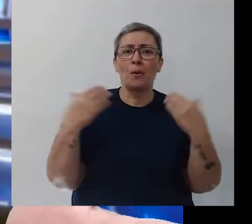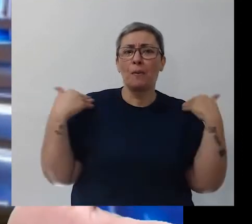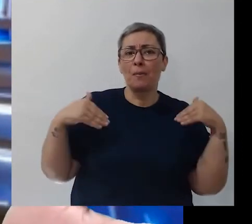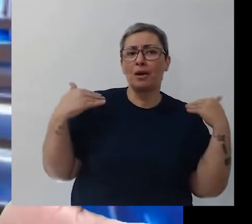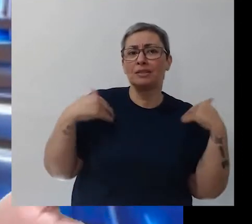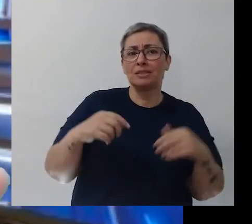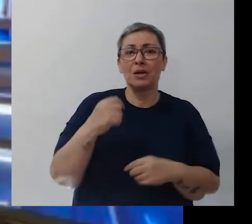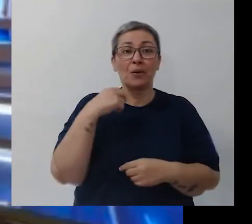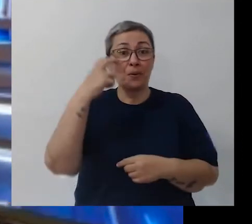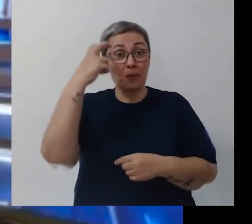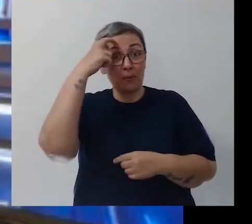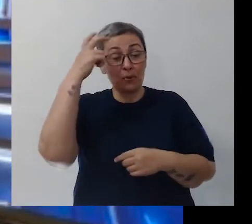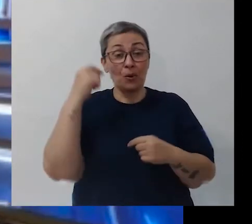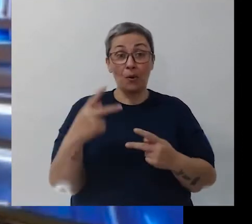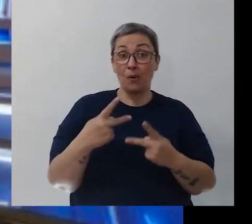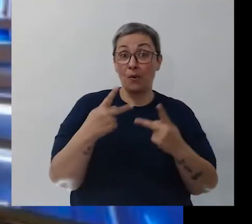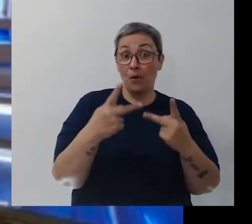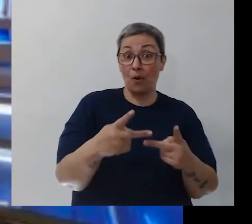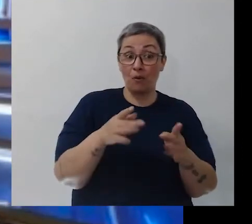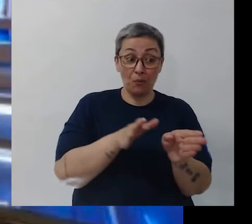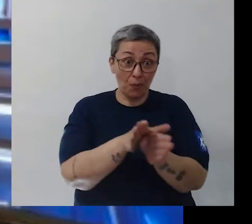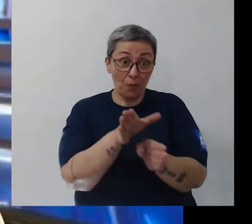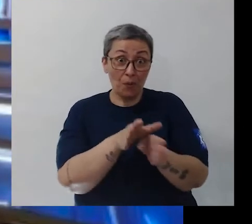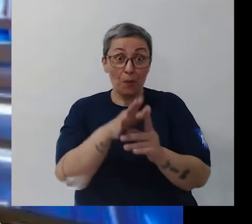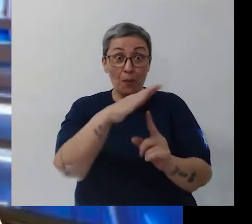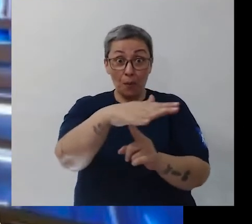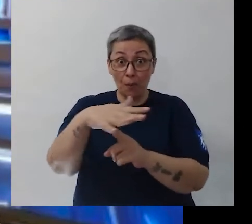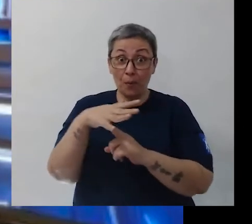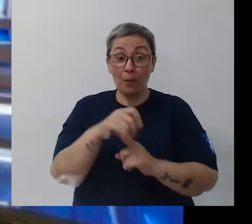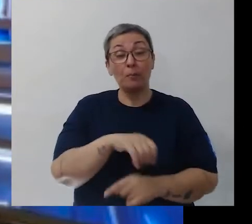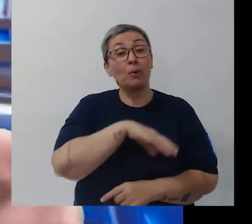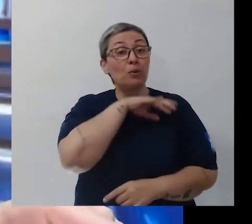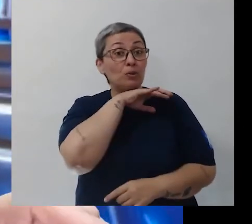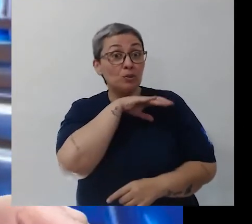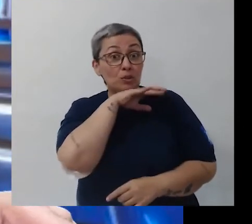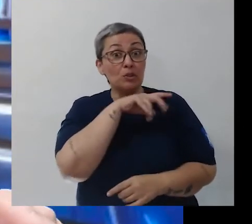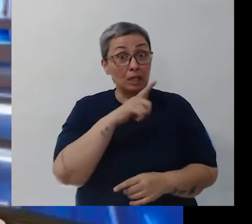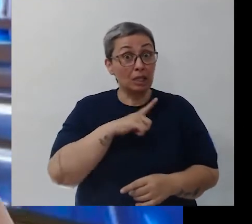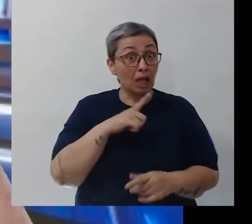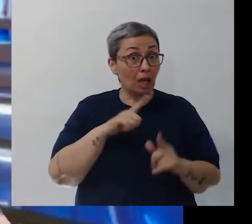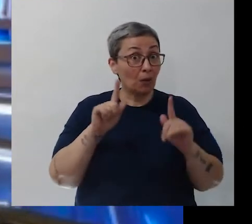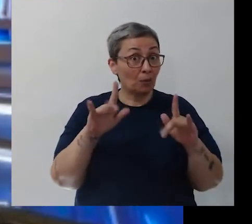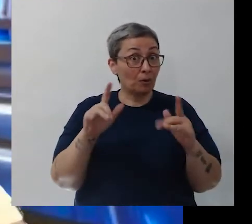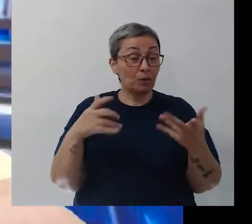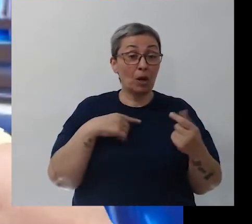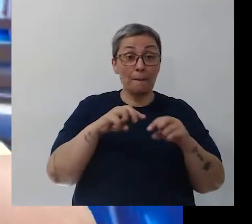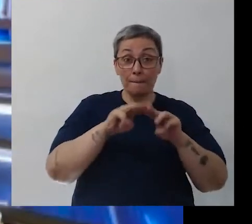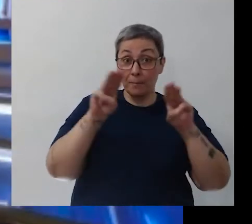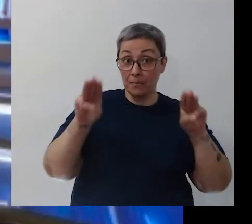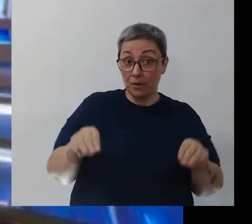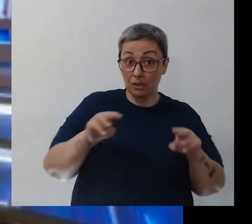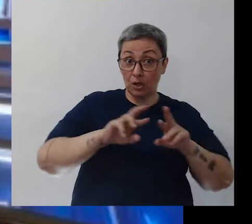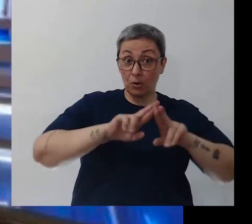por exemplo. Uma visitação orientada a um parque, o zoológico, tem zoológico aqui em Guarulhos, hein? Museu e outros